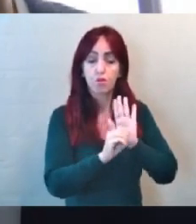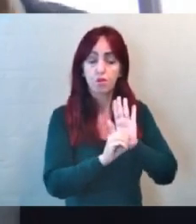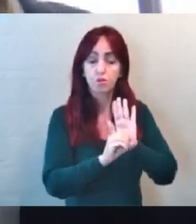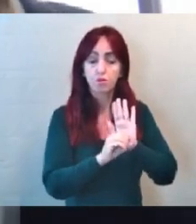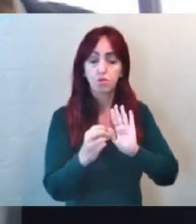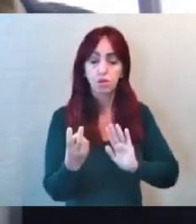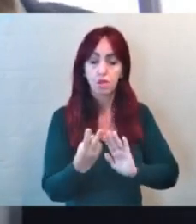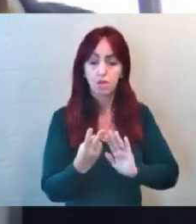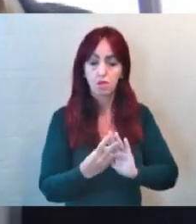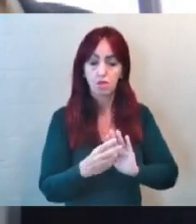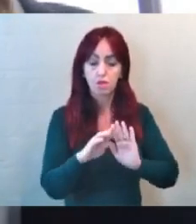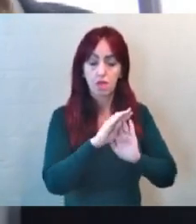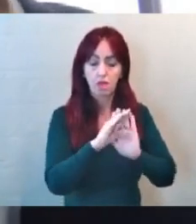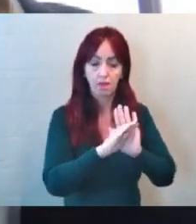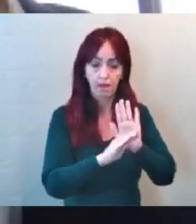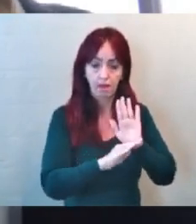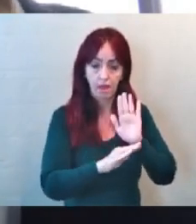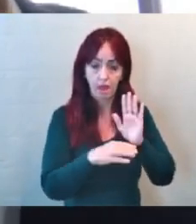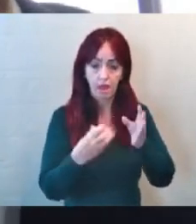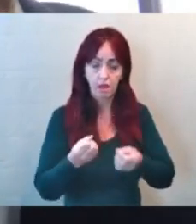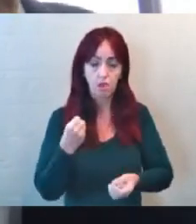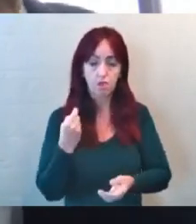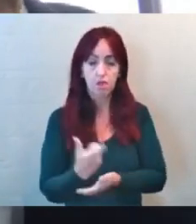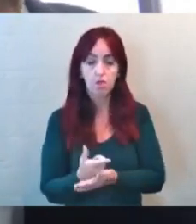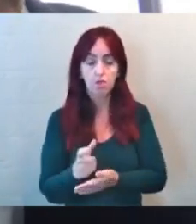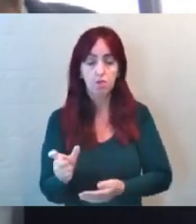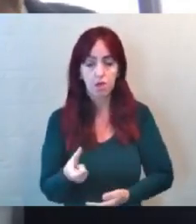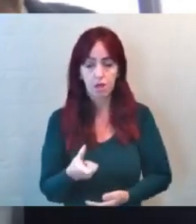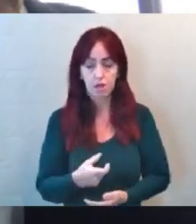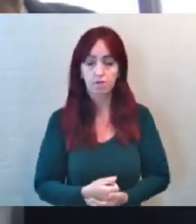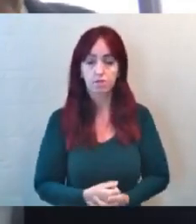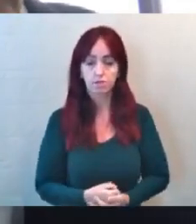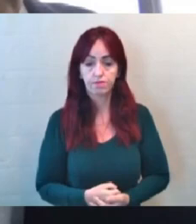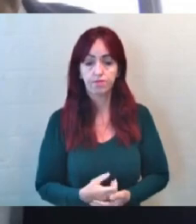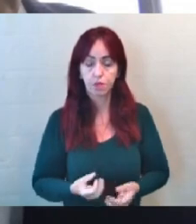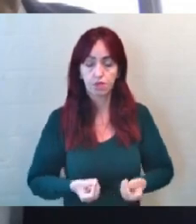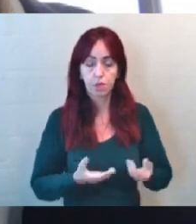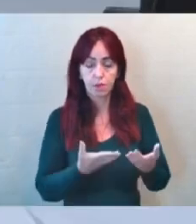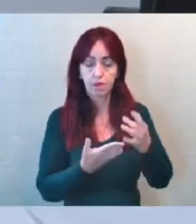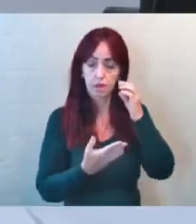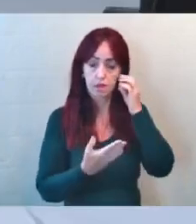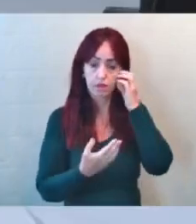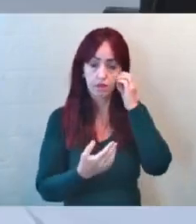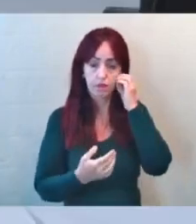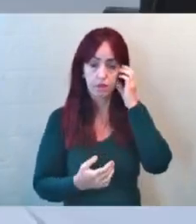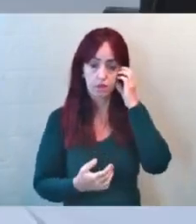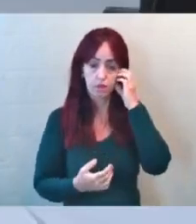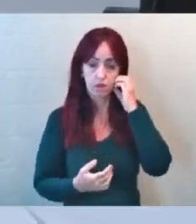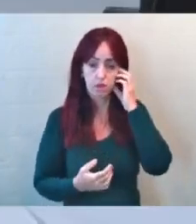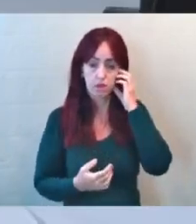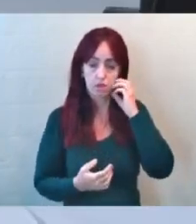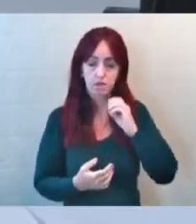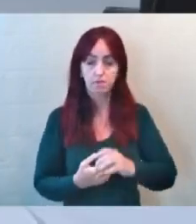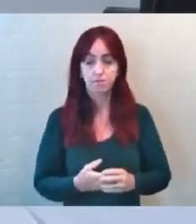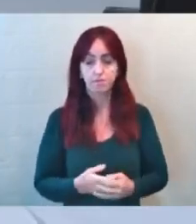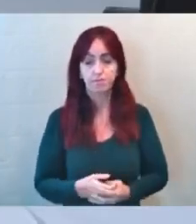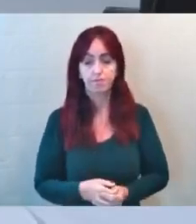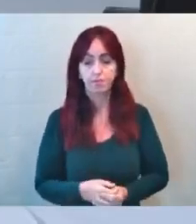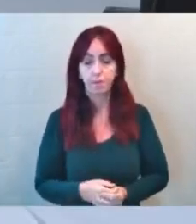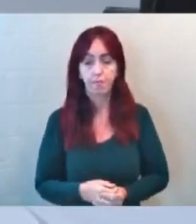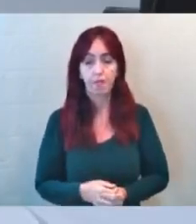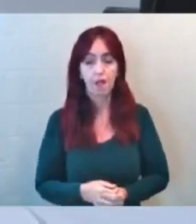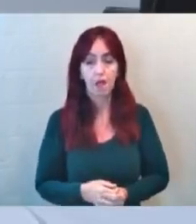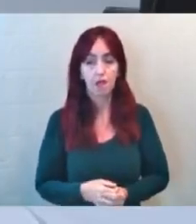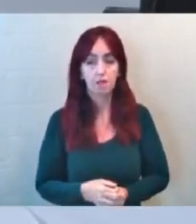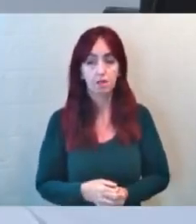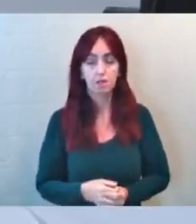detalha essa situação da compra dos cartões. Ah, então ótimo, porque esse daí eu não tive ainda acesso a esses pedidos que eles foram